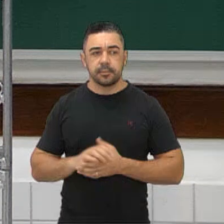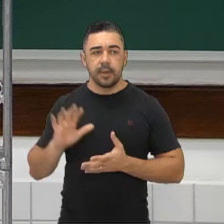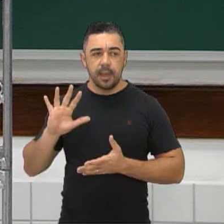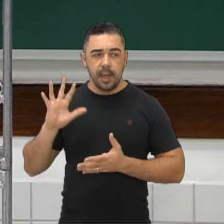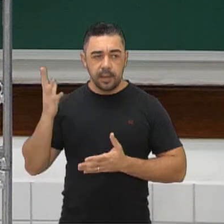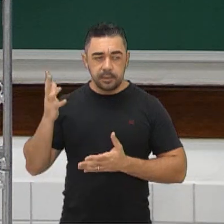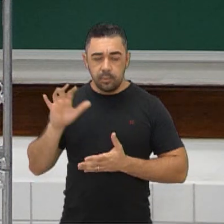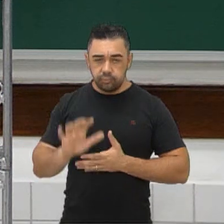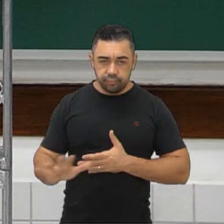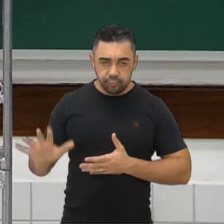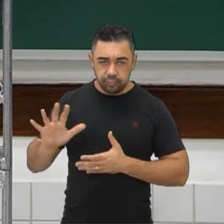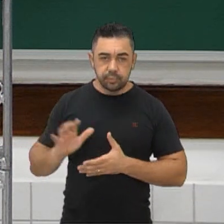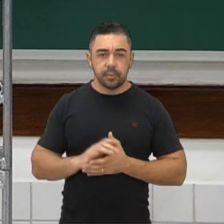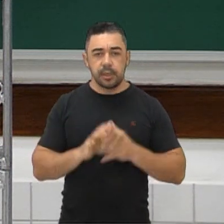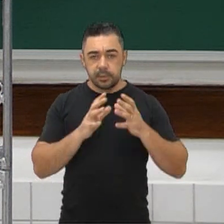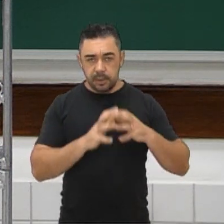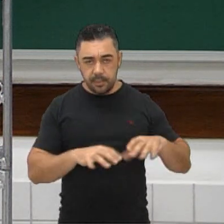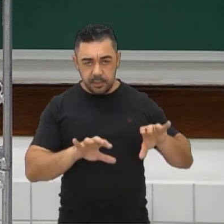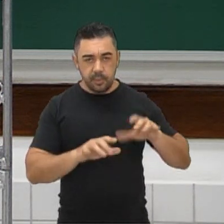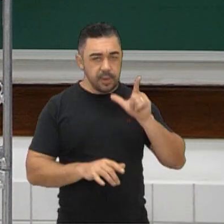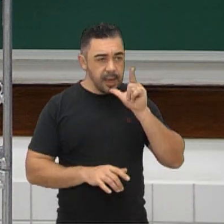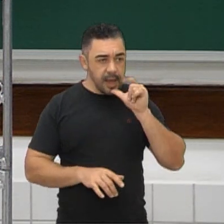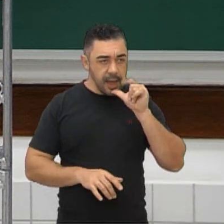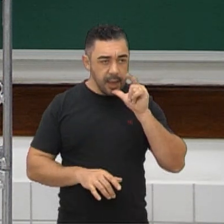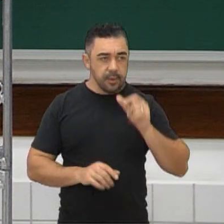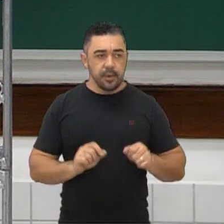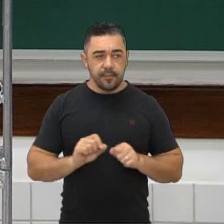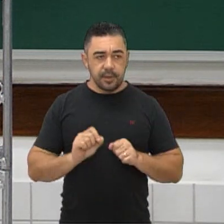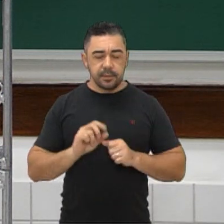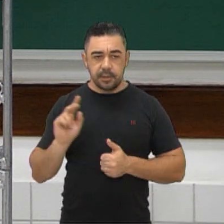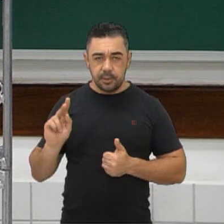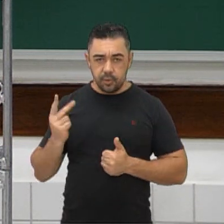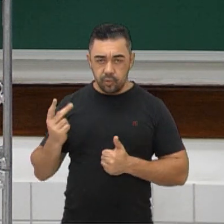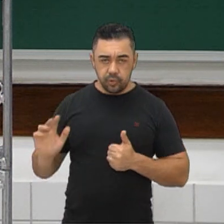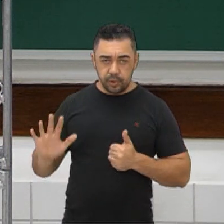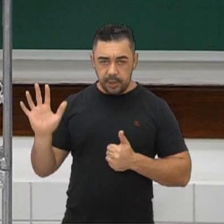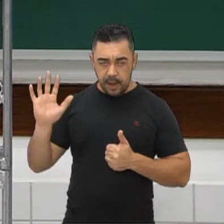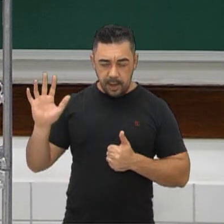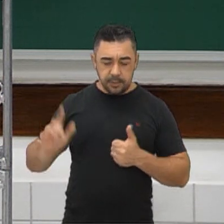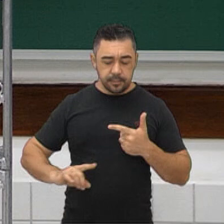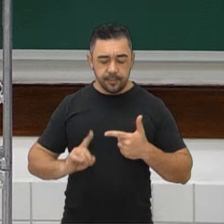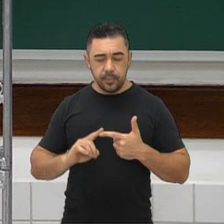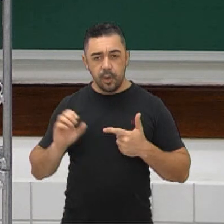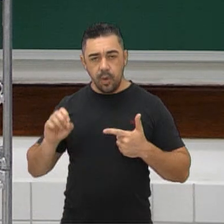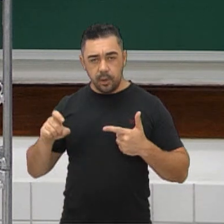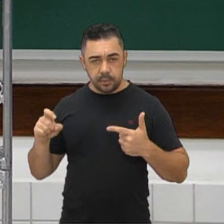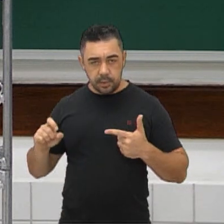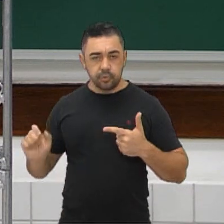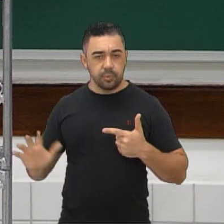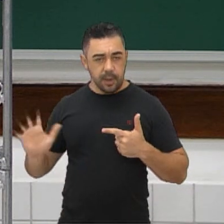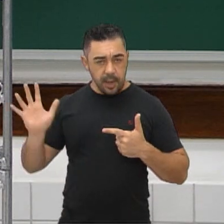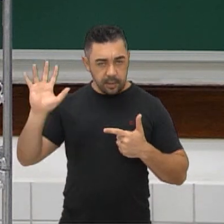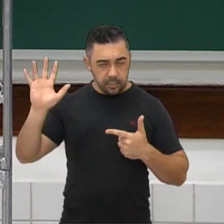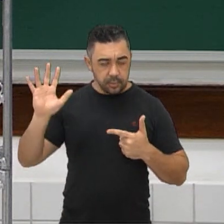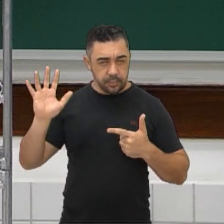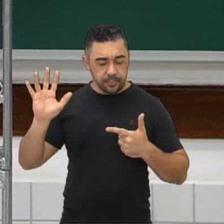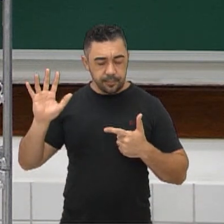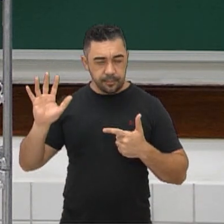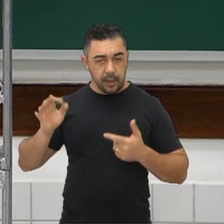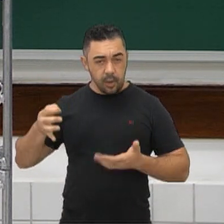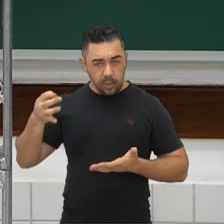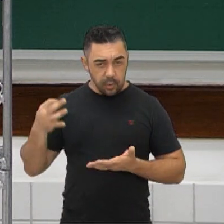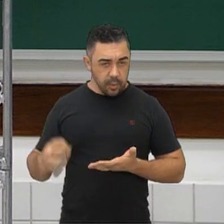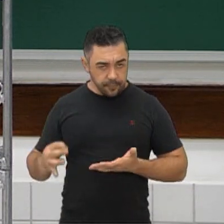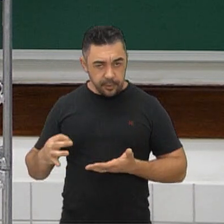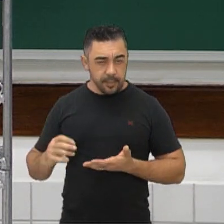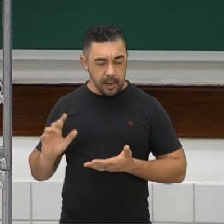global vai ser a dissociação da água, formando hidrogênio gasoso e oxigênio gasoso. Para confirmar